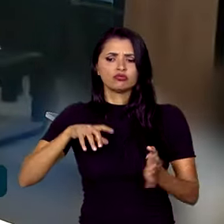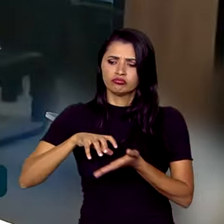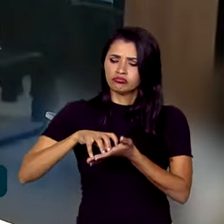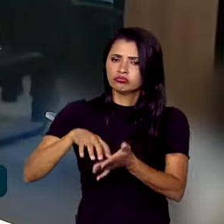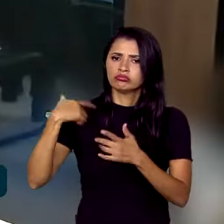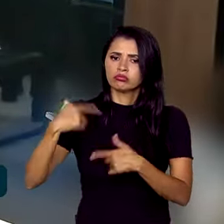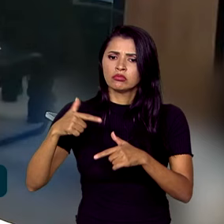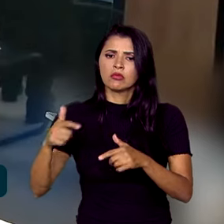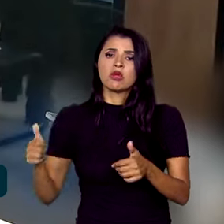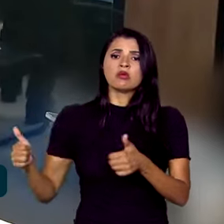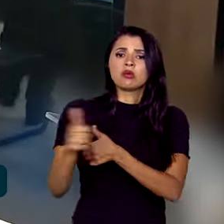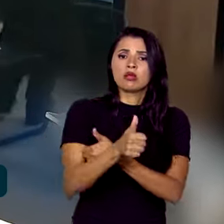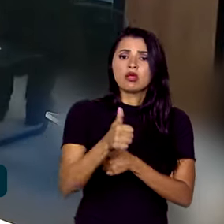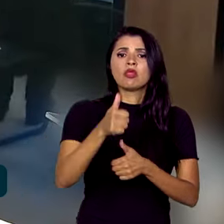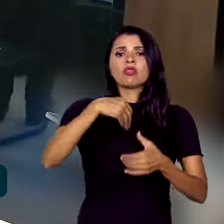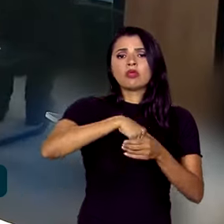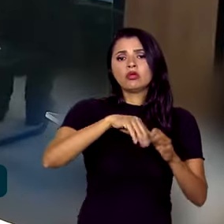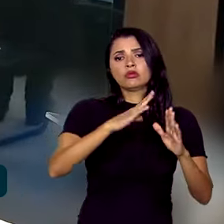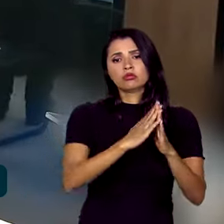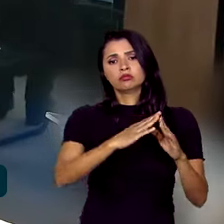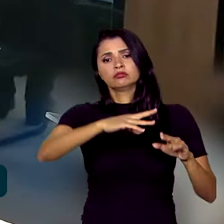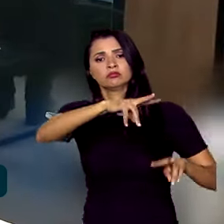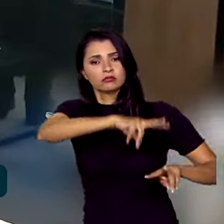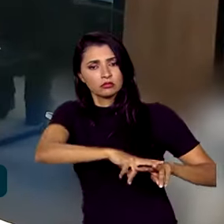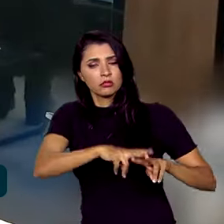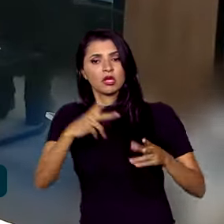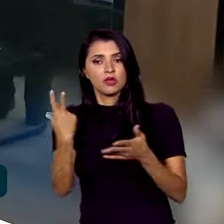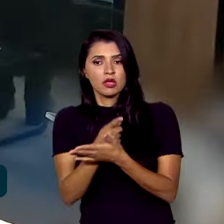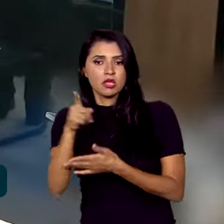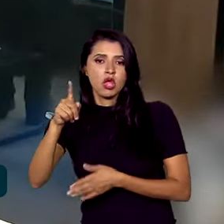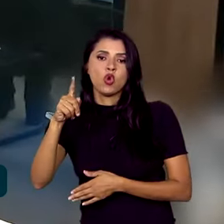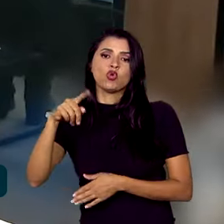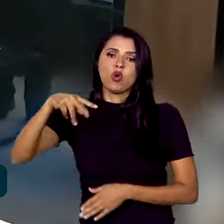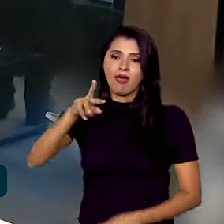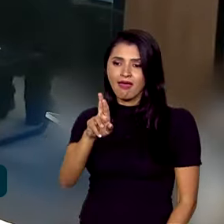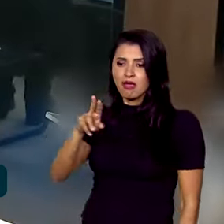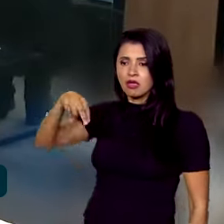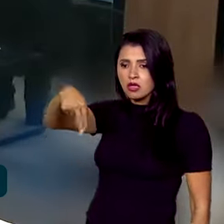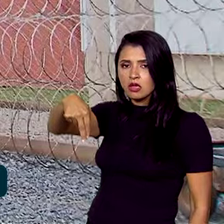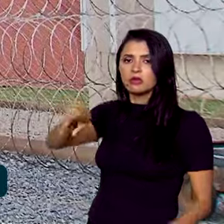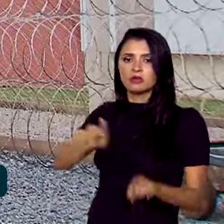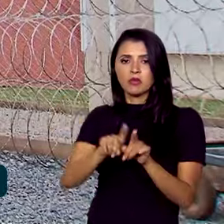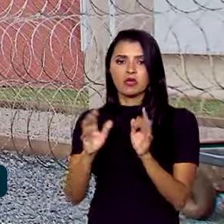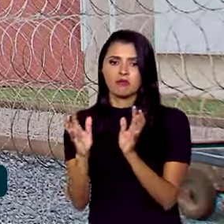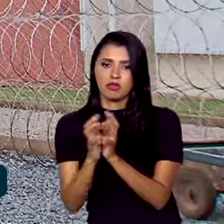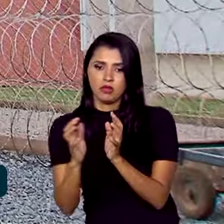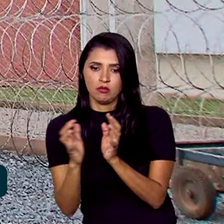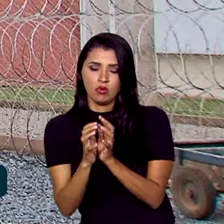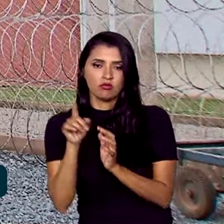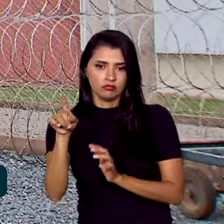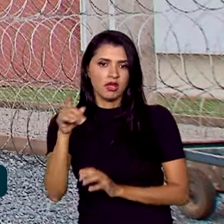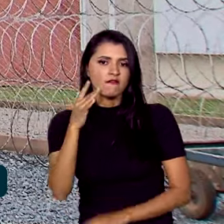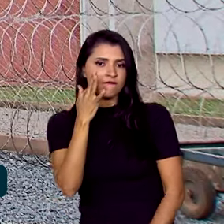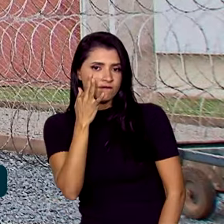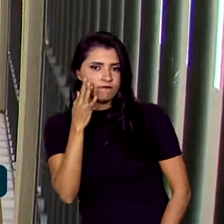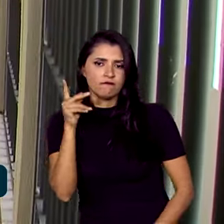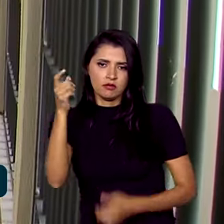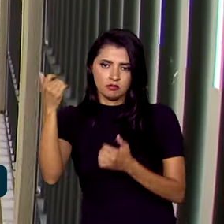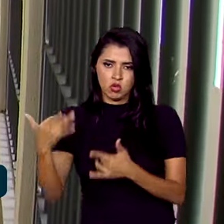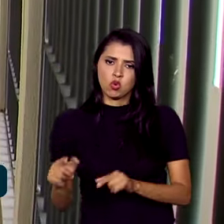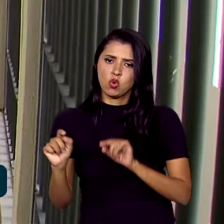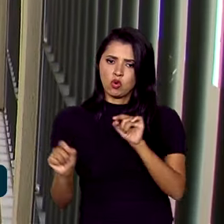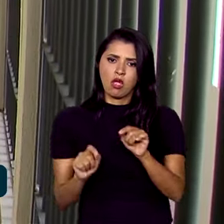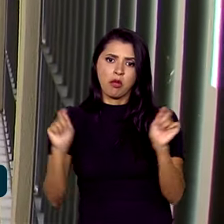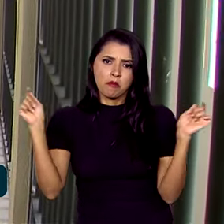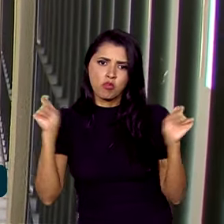de intervenção penitenciária que atuou no Rio Grande do Norte e em Pernambuco para Flávio Dino só será possível